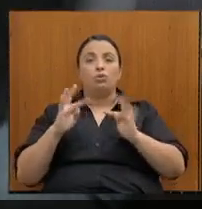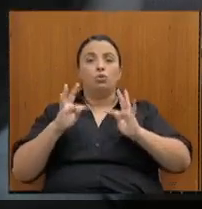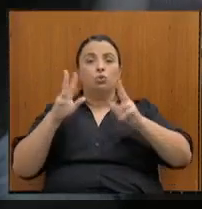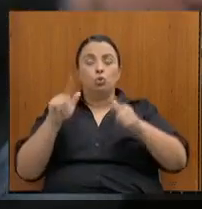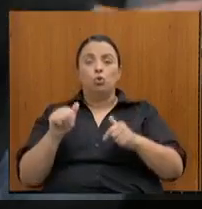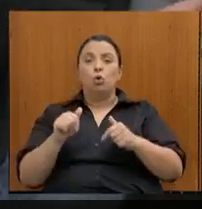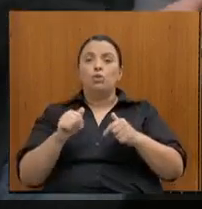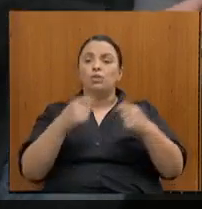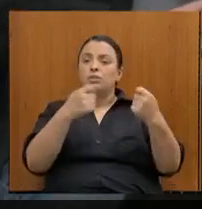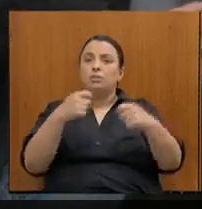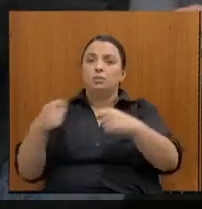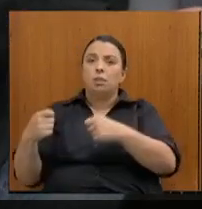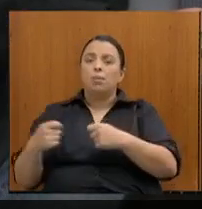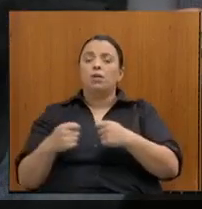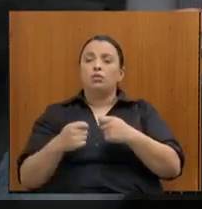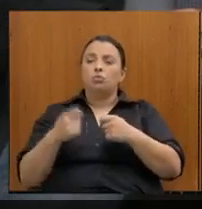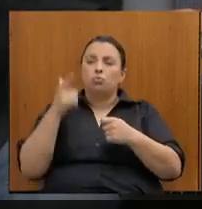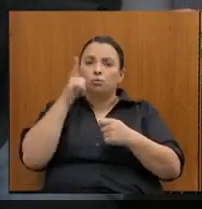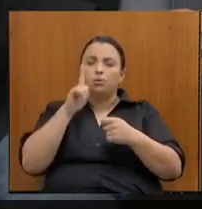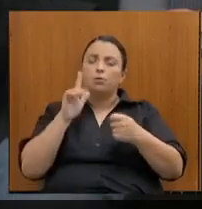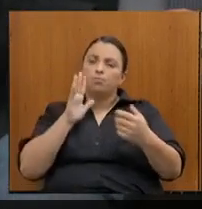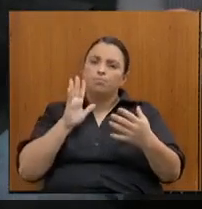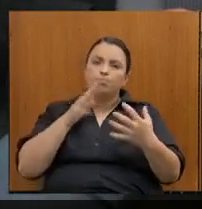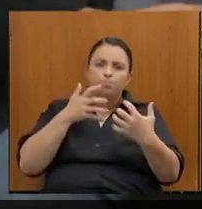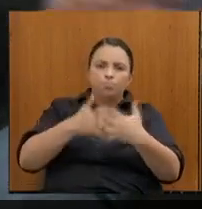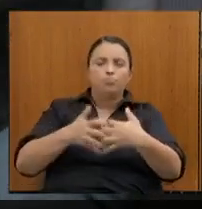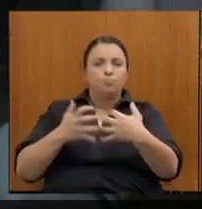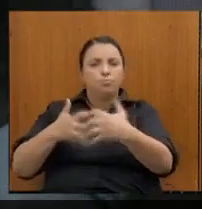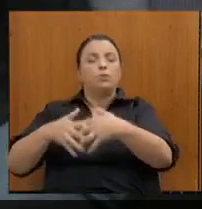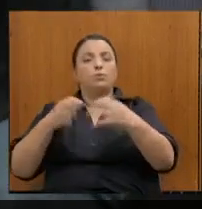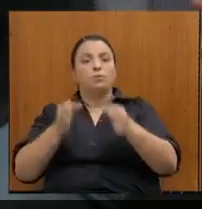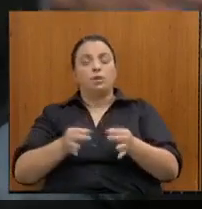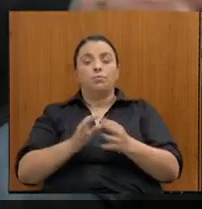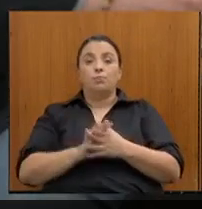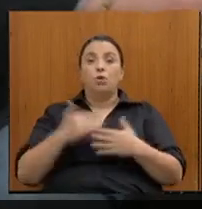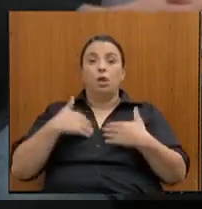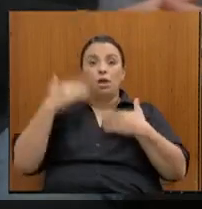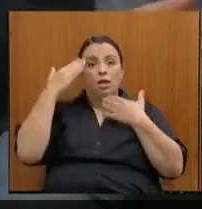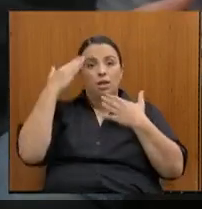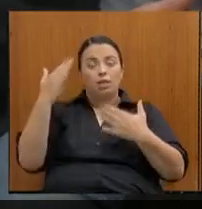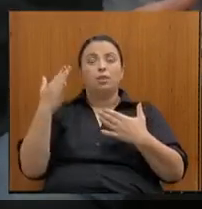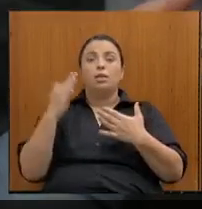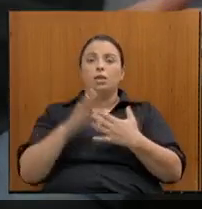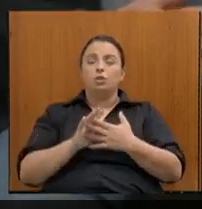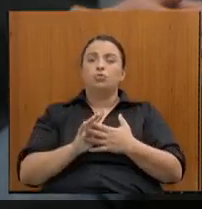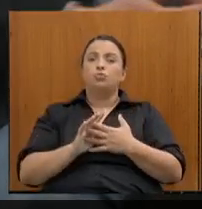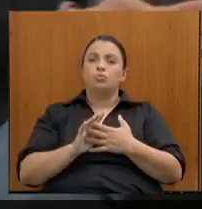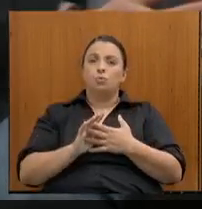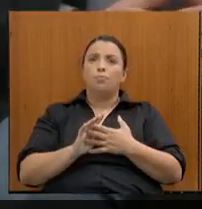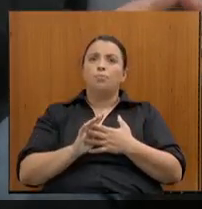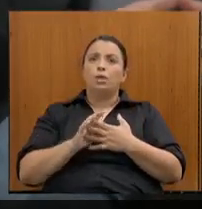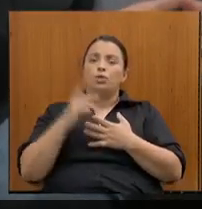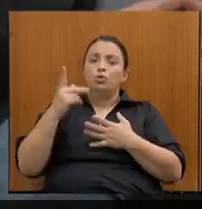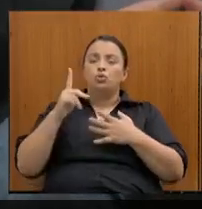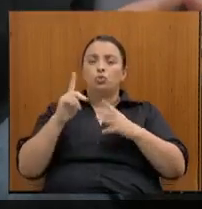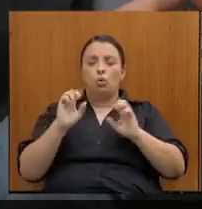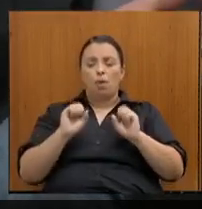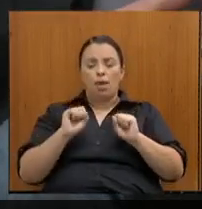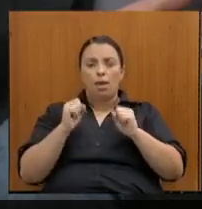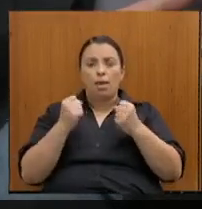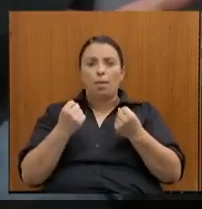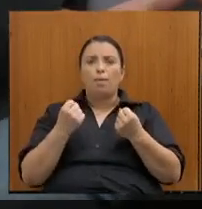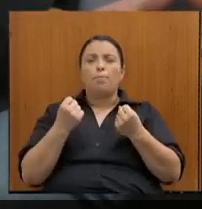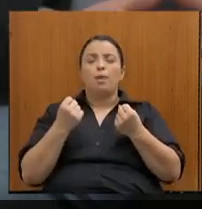as demandas Mas agradeço agradeço com muito empenho né da fala do Senhor e dá